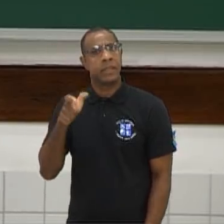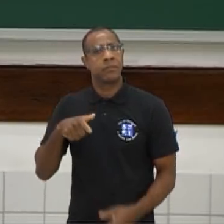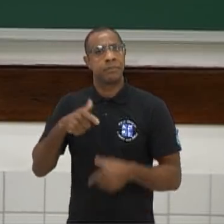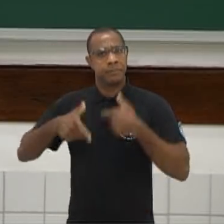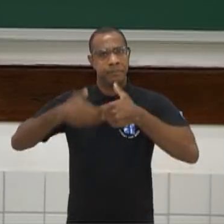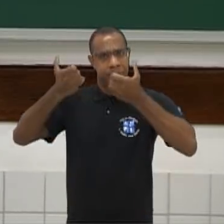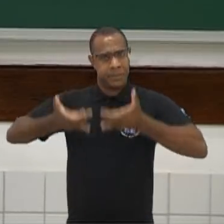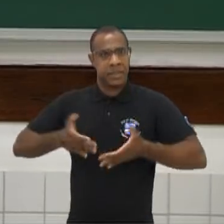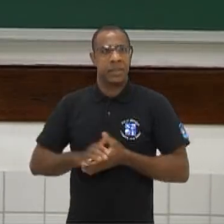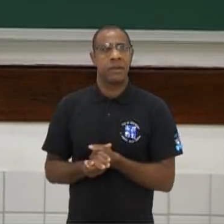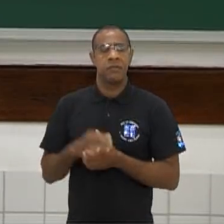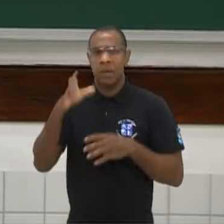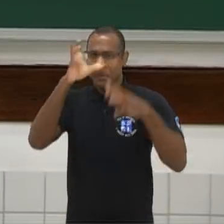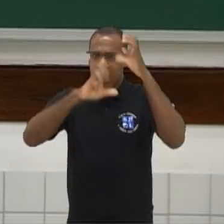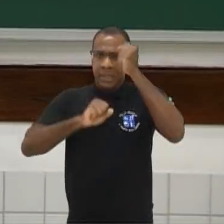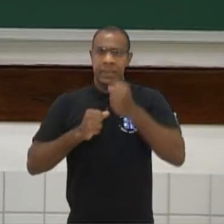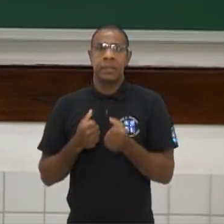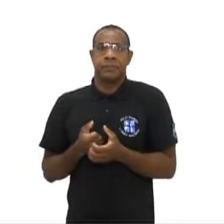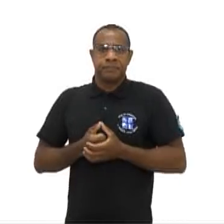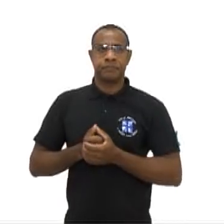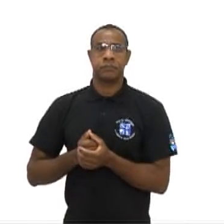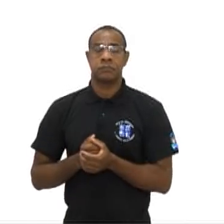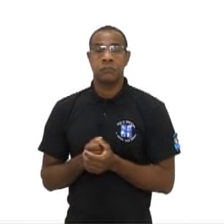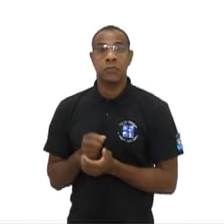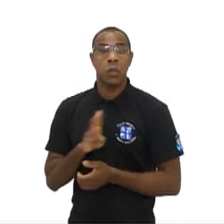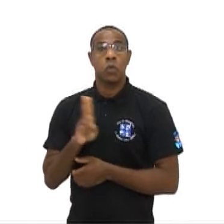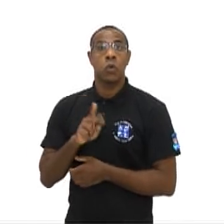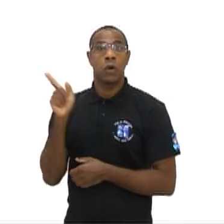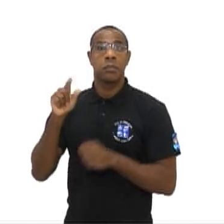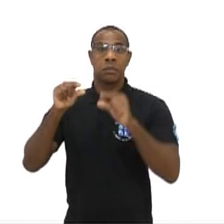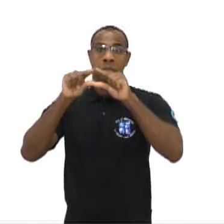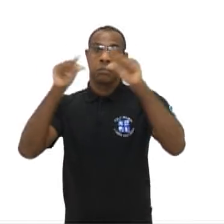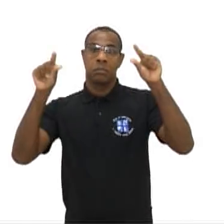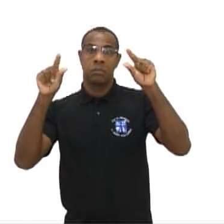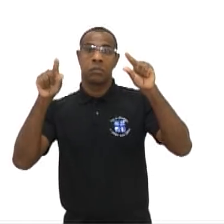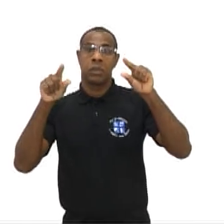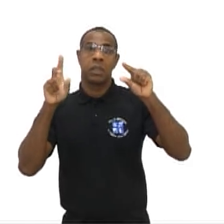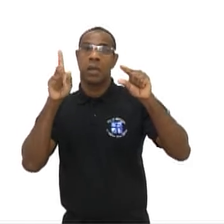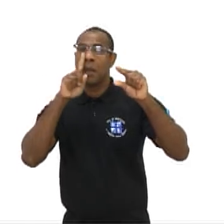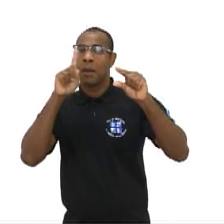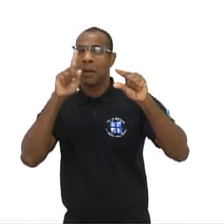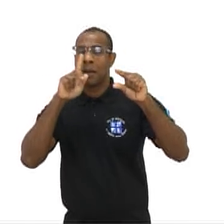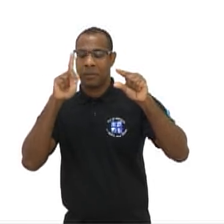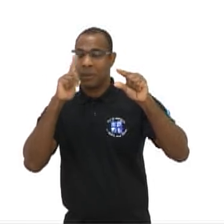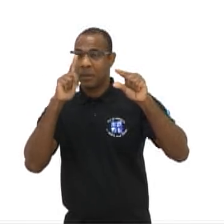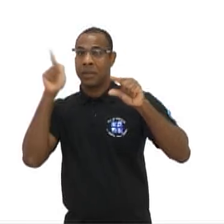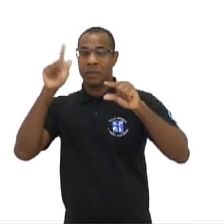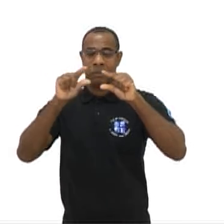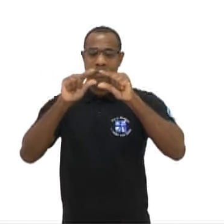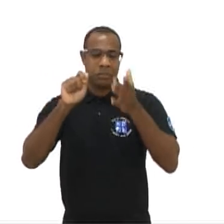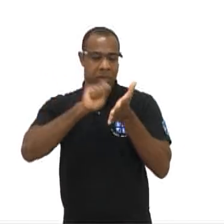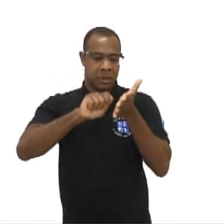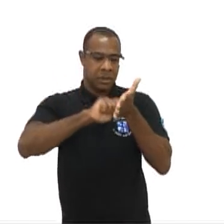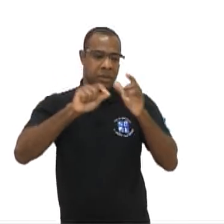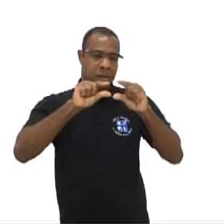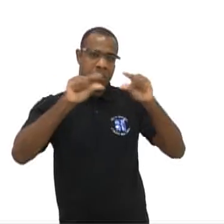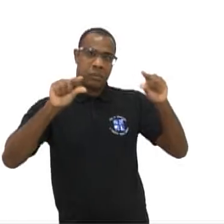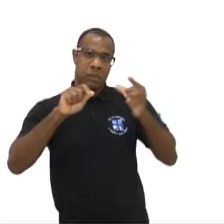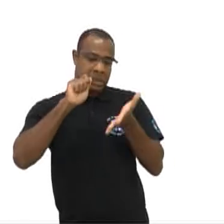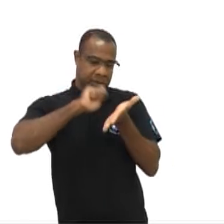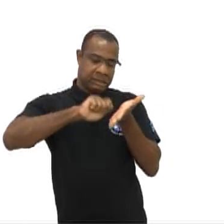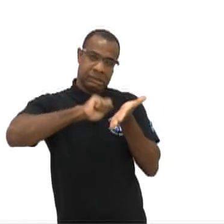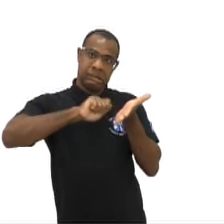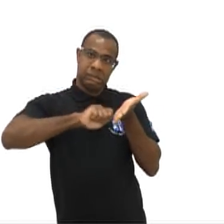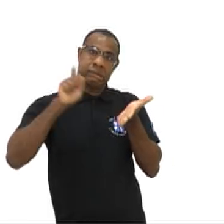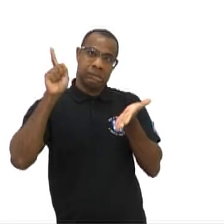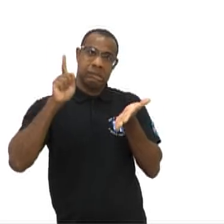compreender um pouquinho essa sistemática ali. O nome holografia vem do grego holos, todo inteiro, e grafos, sinal, escrita,